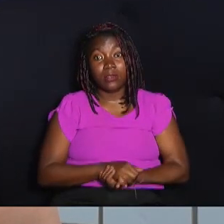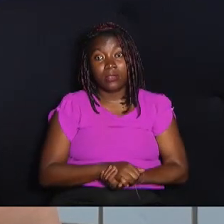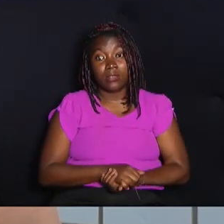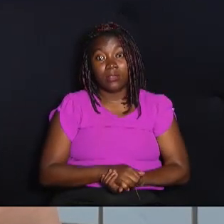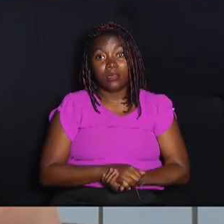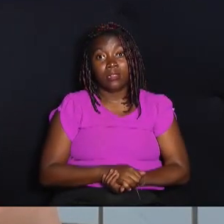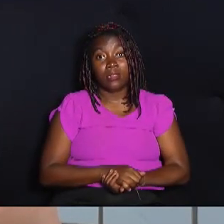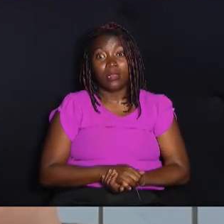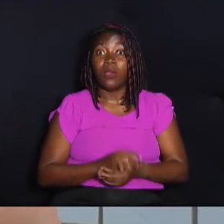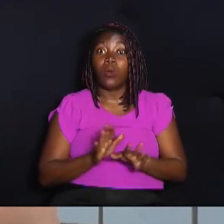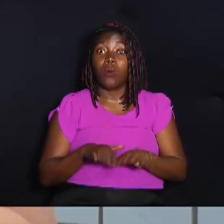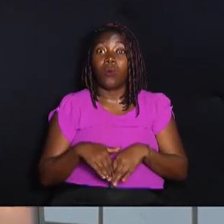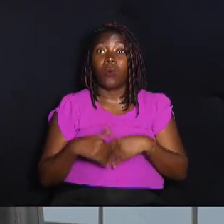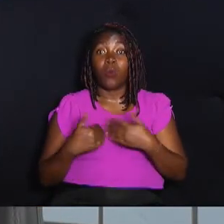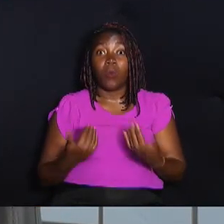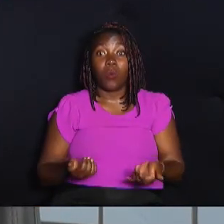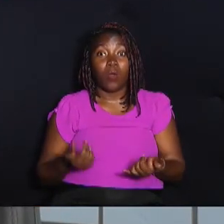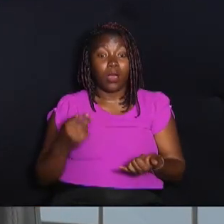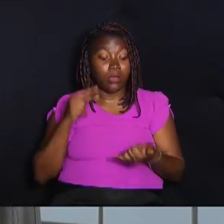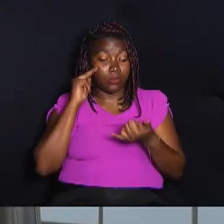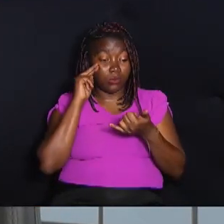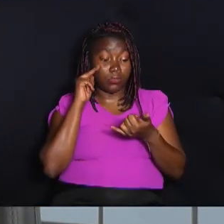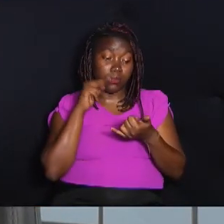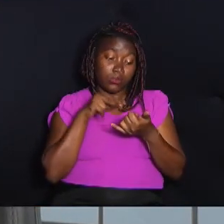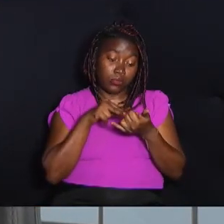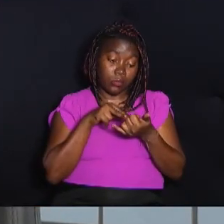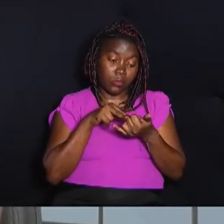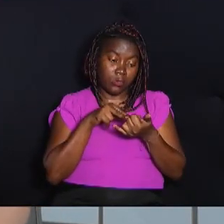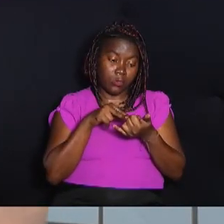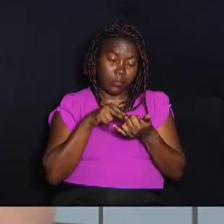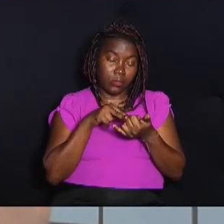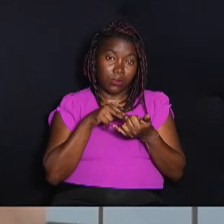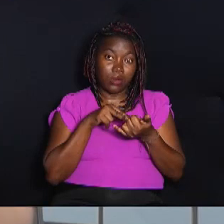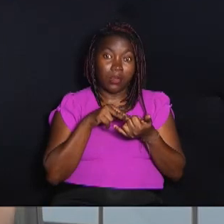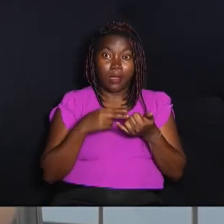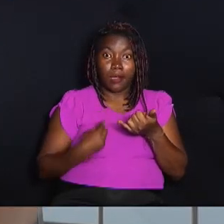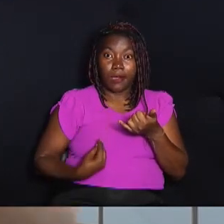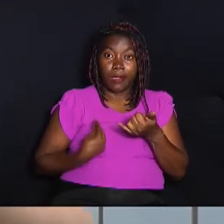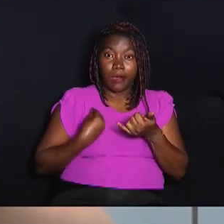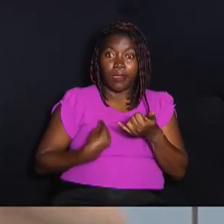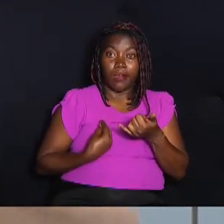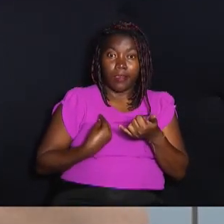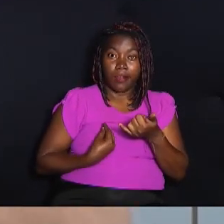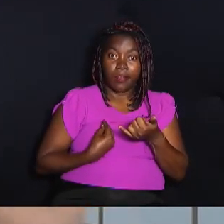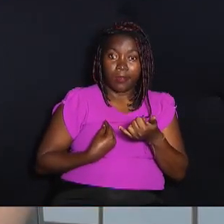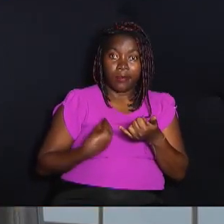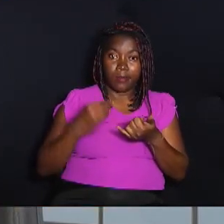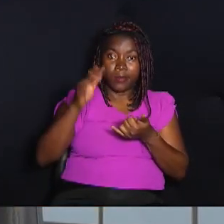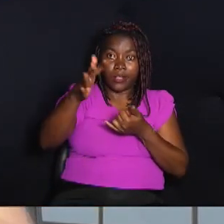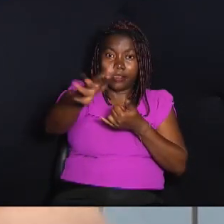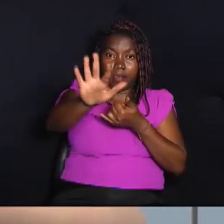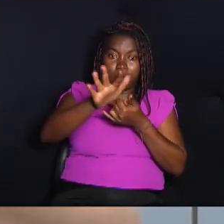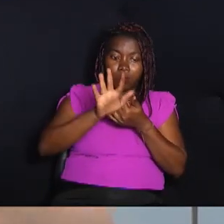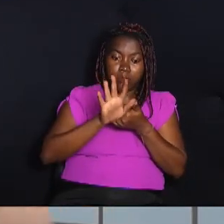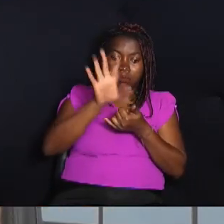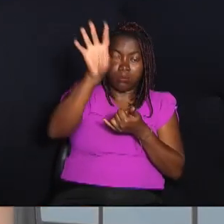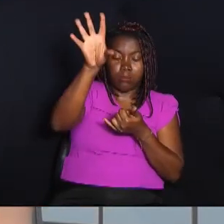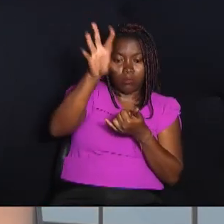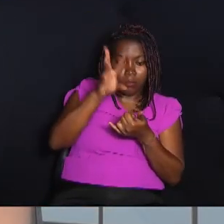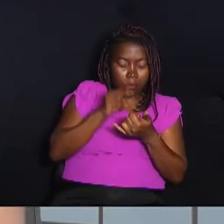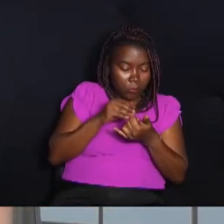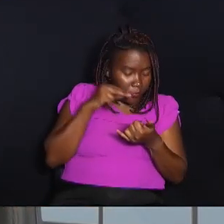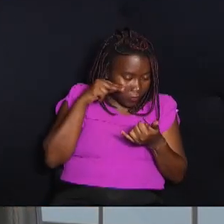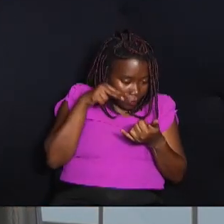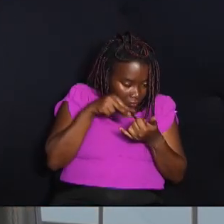Então, quando eu olho a vida pela tela, eu não entro em contato com a emoção, com aquilo